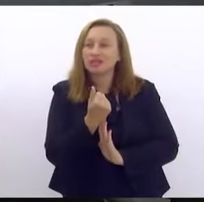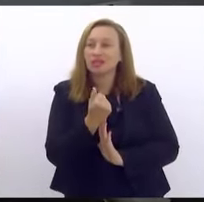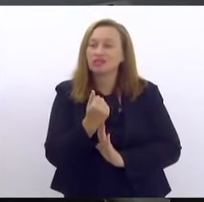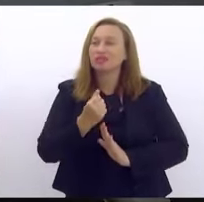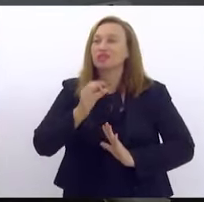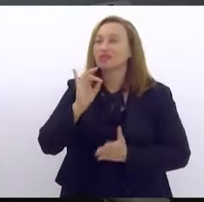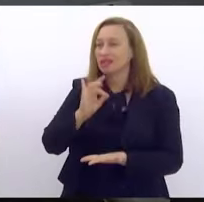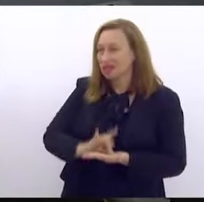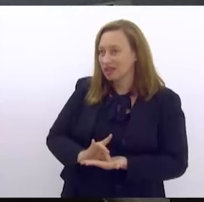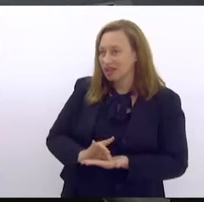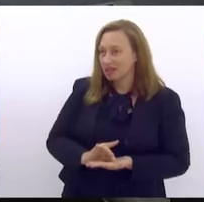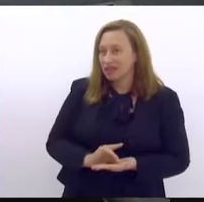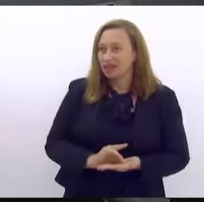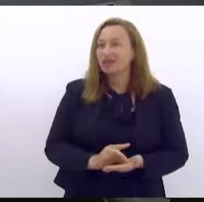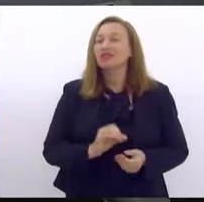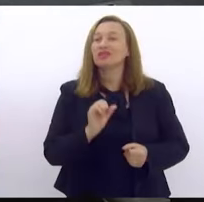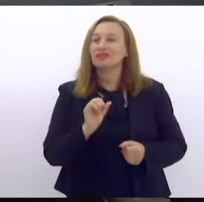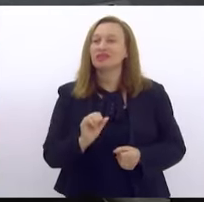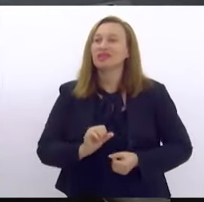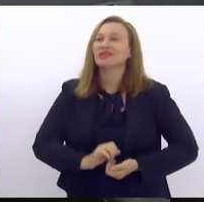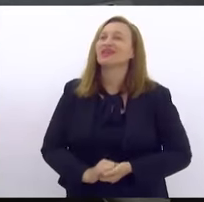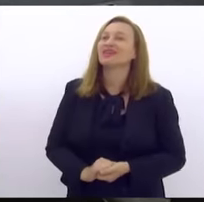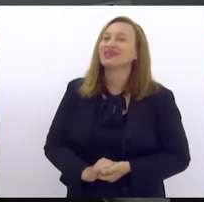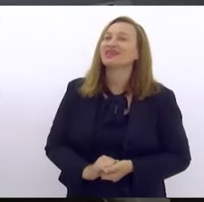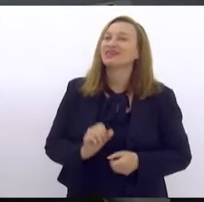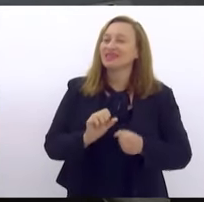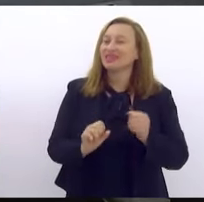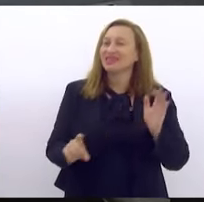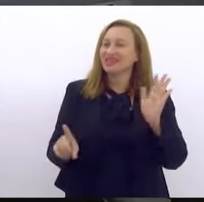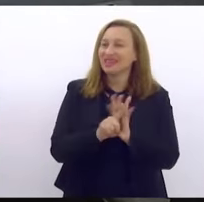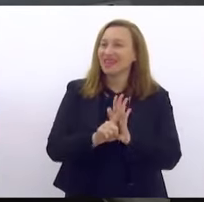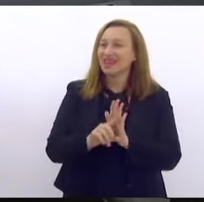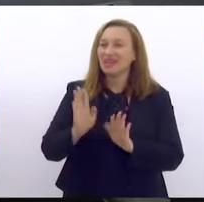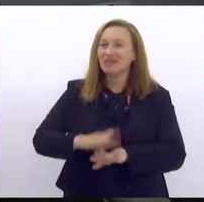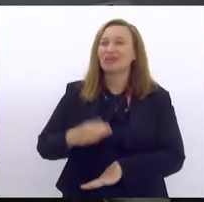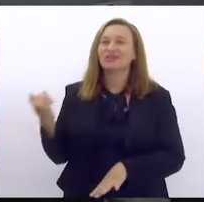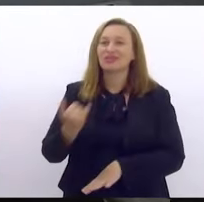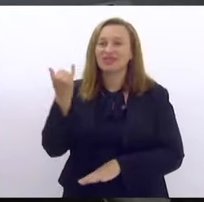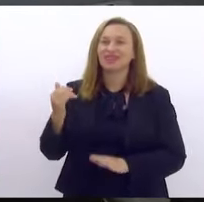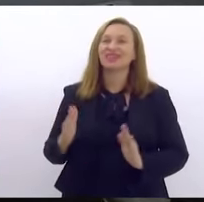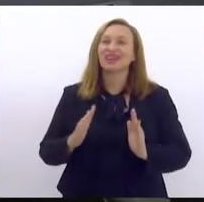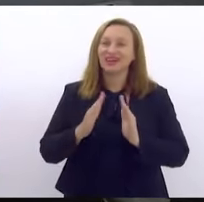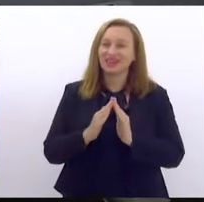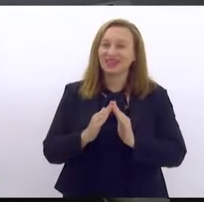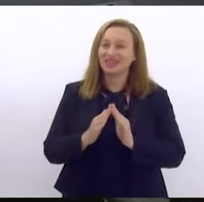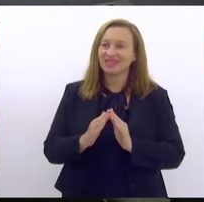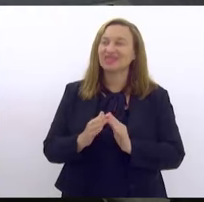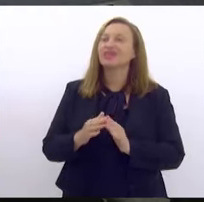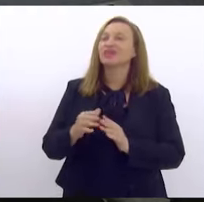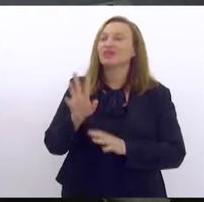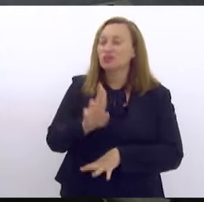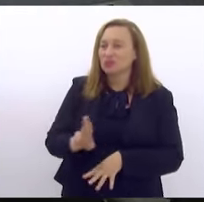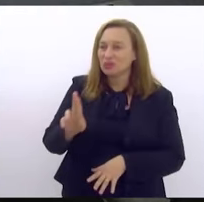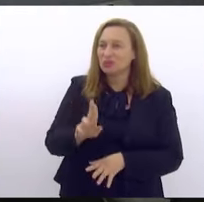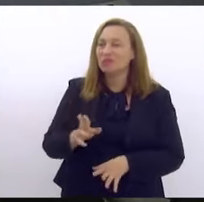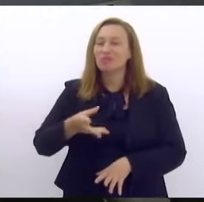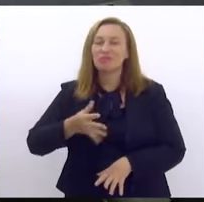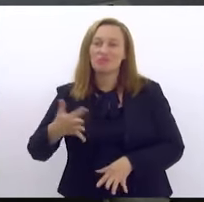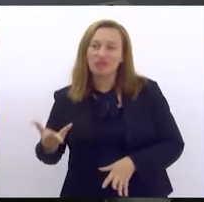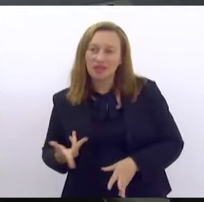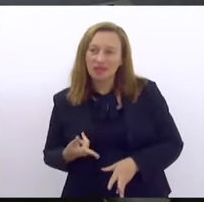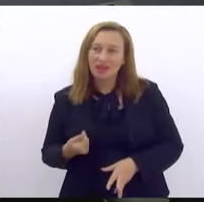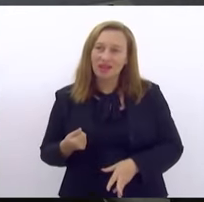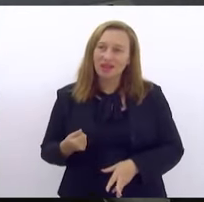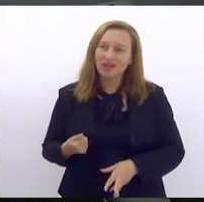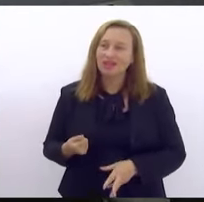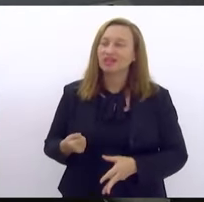realista e fazer com que essa lei mais importante da casa seja realmente um instrumento de melhoria da qualidade de vida, alertando